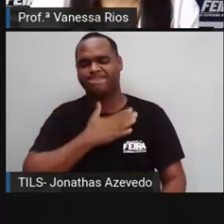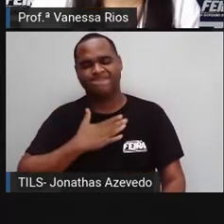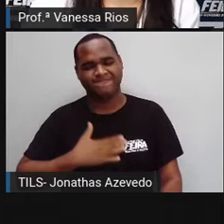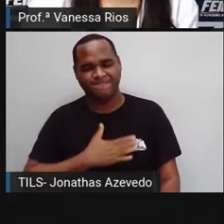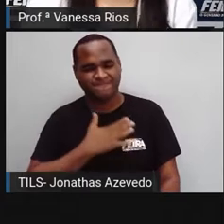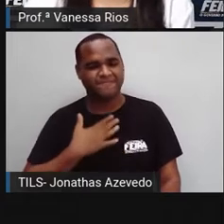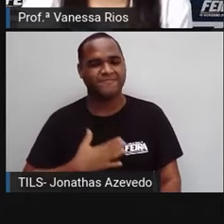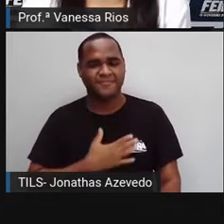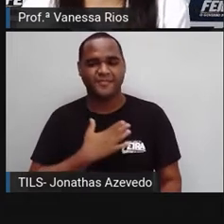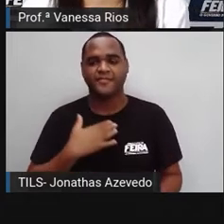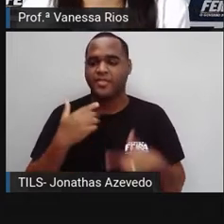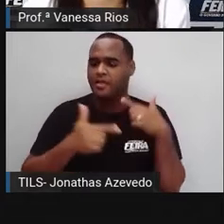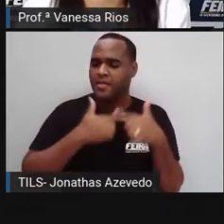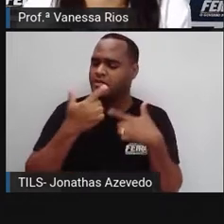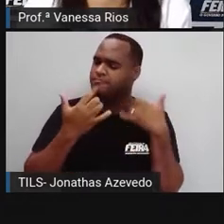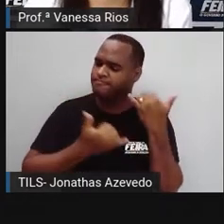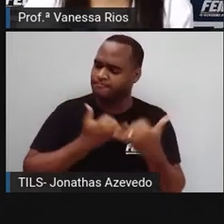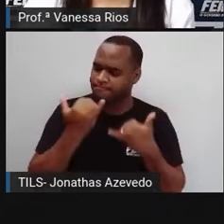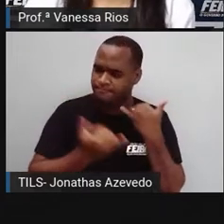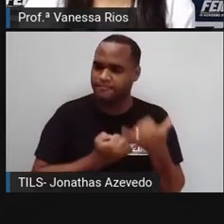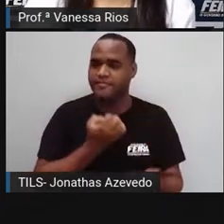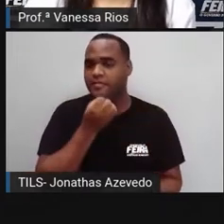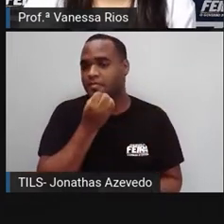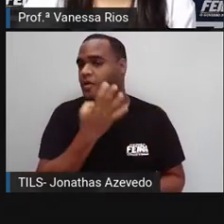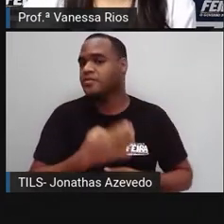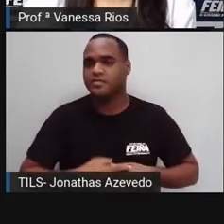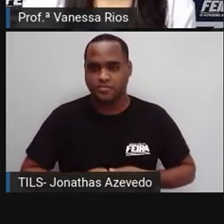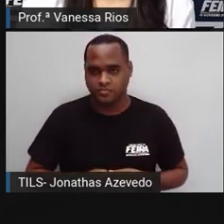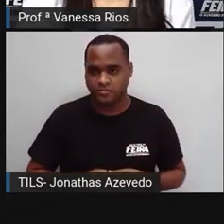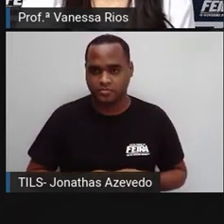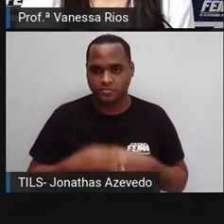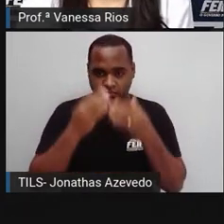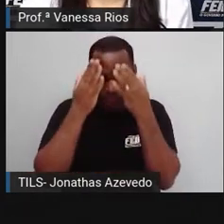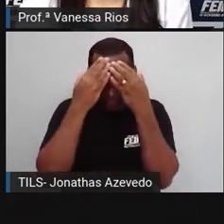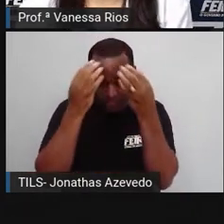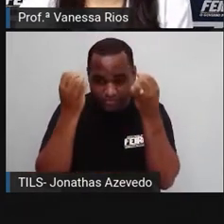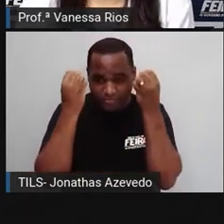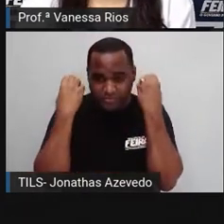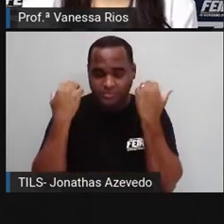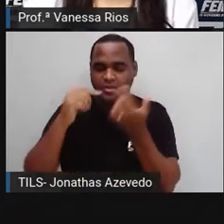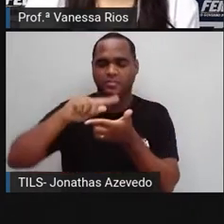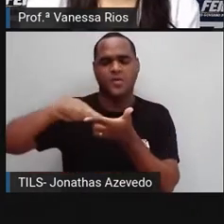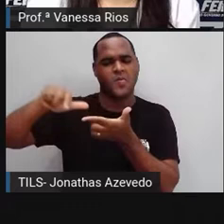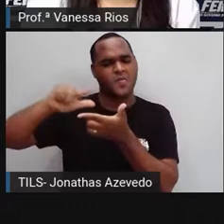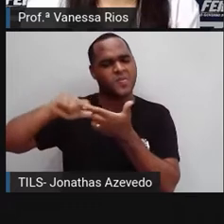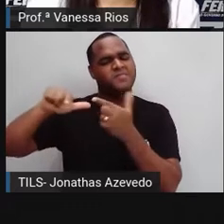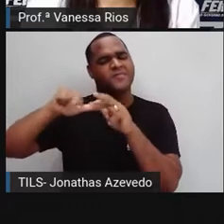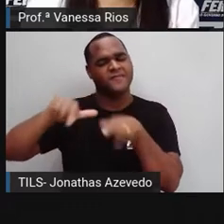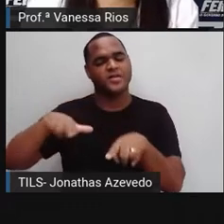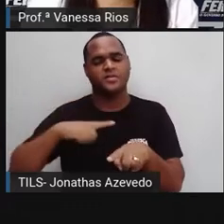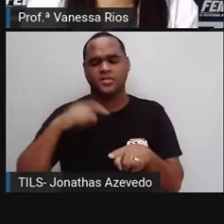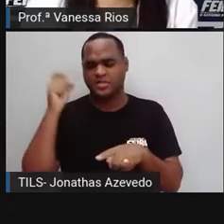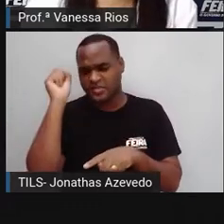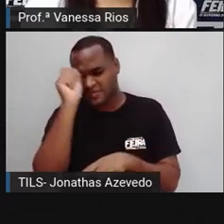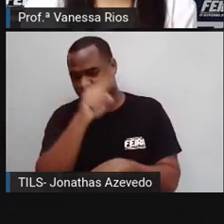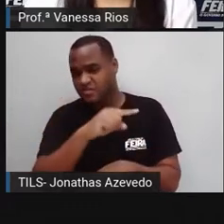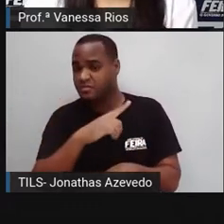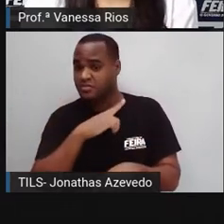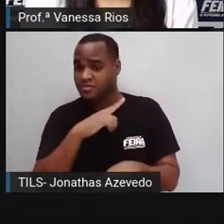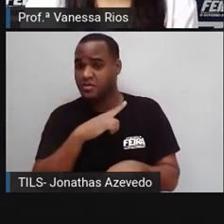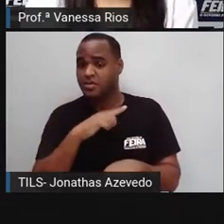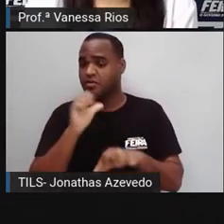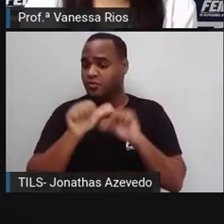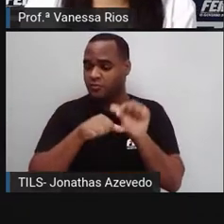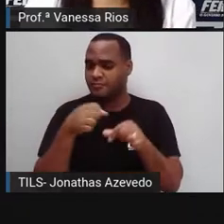prazerosas, atividades divertidas, esquecer um pouquinho aí dos problemas, das dificuldades, para